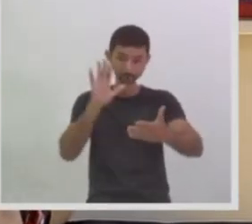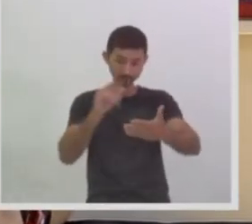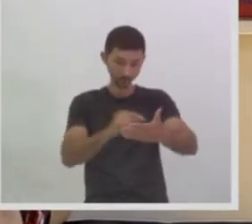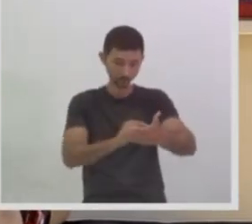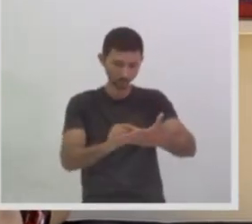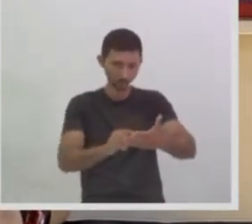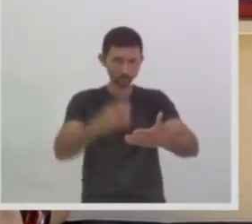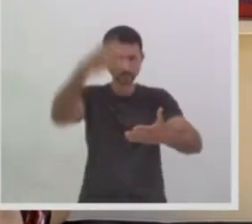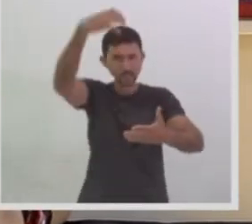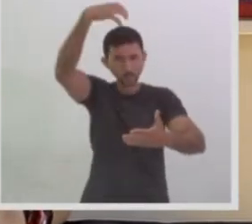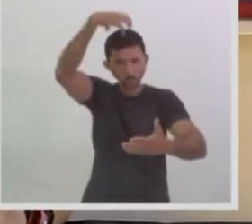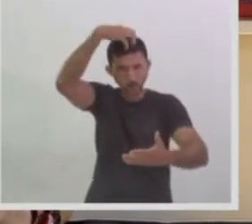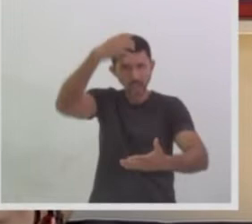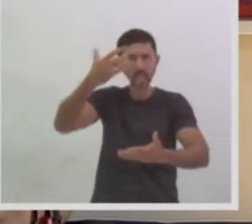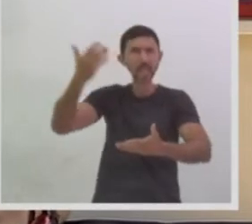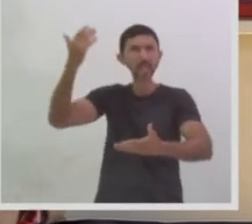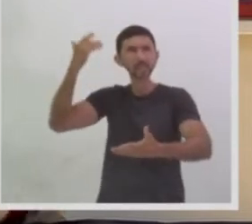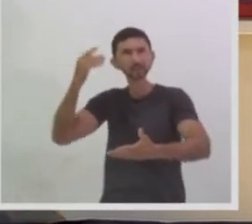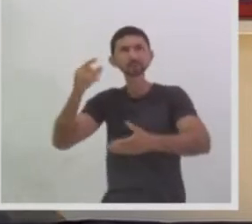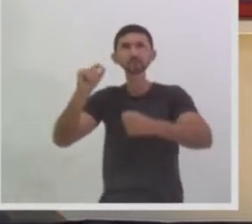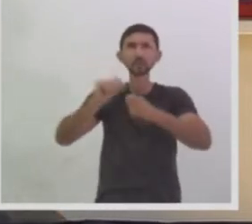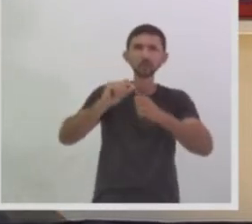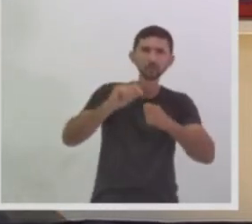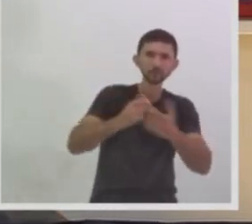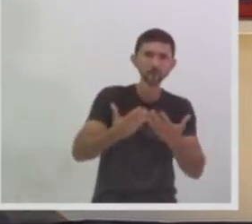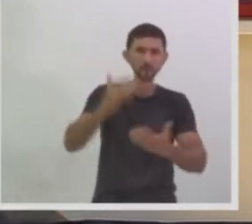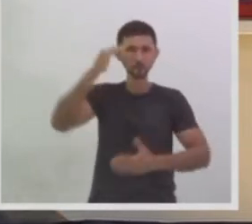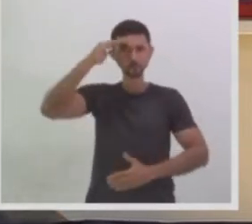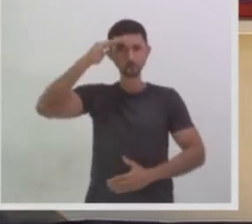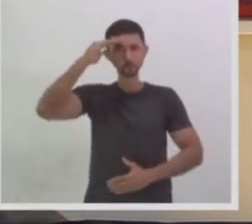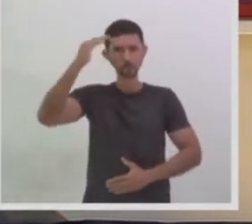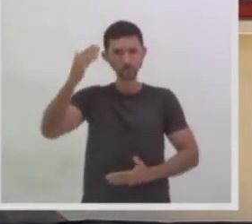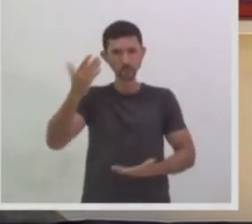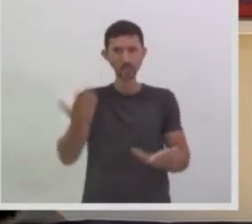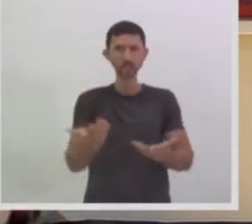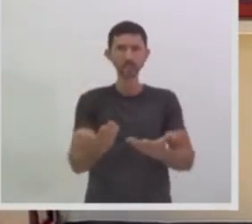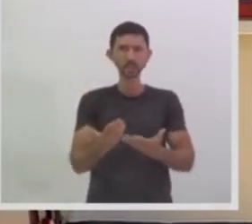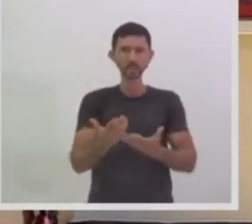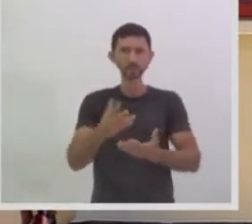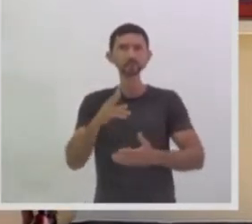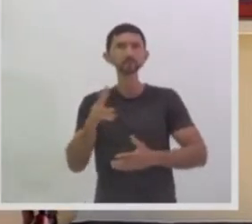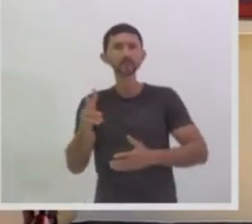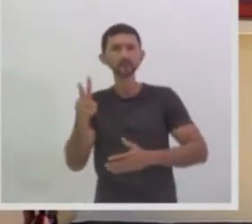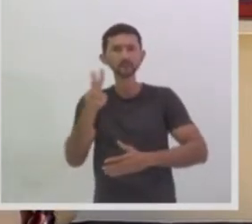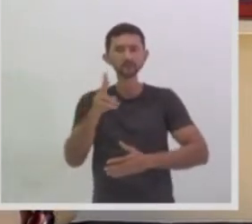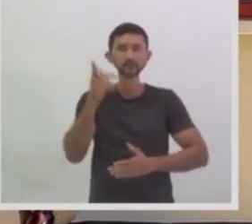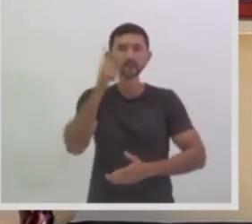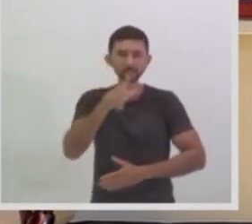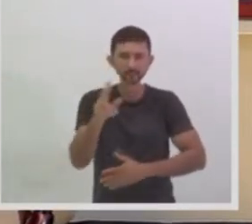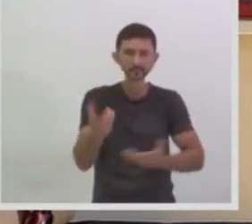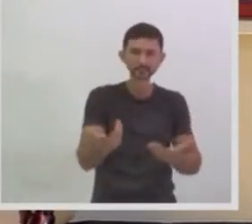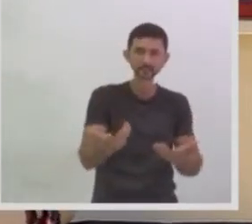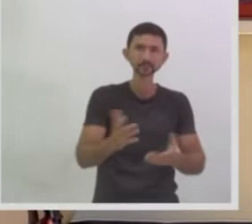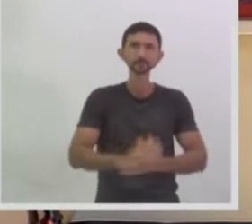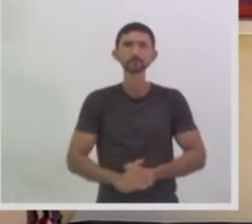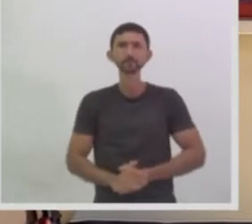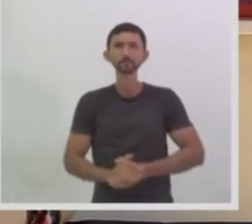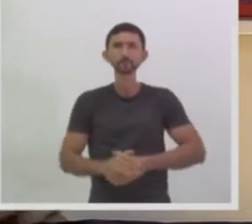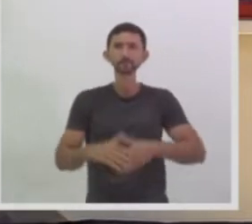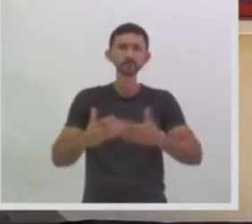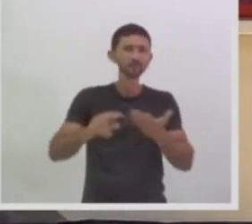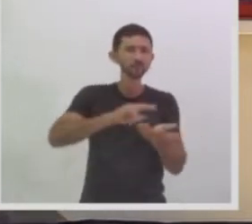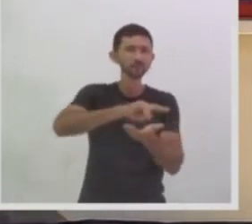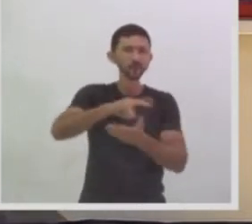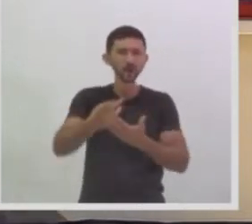o rei tal fez alguma coisa, o general venceu tal batalha, né? O marechal fez tal coisa,